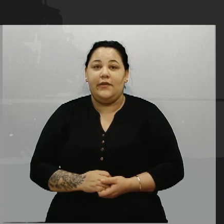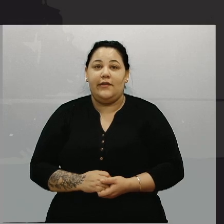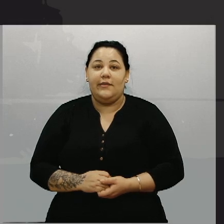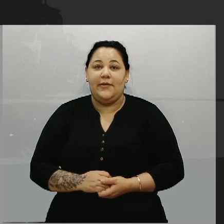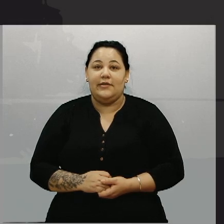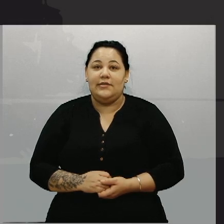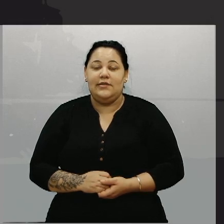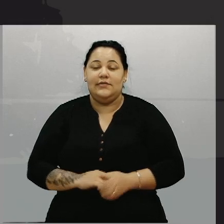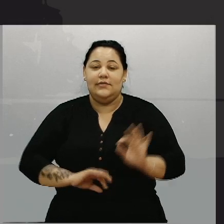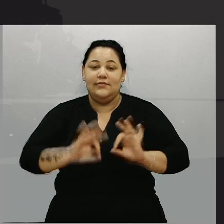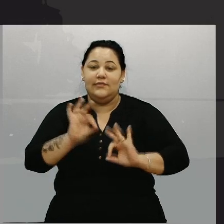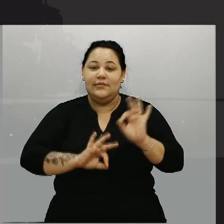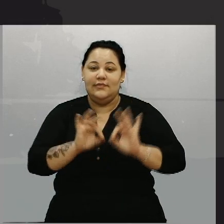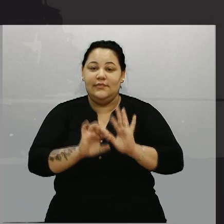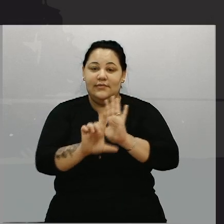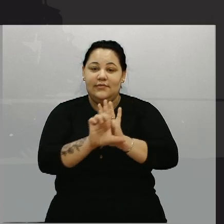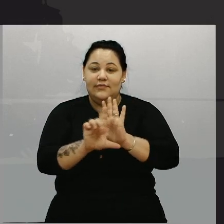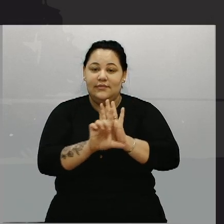Projeto de lei número